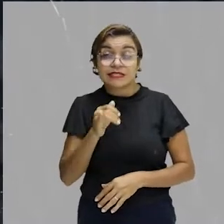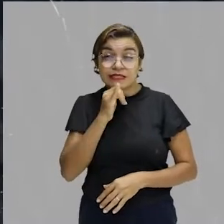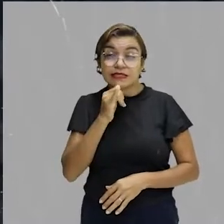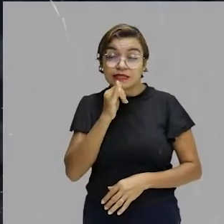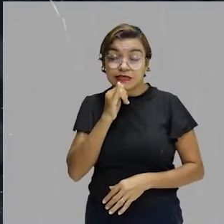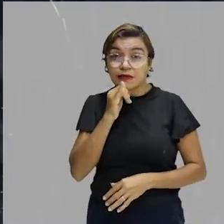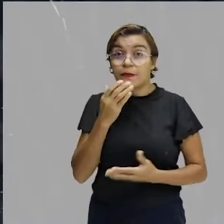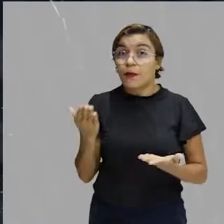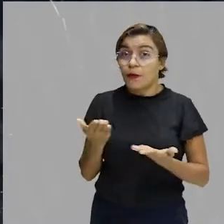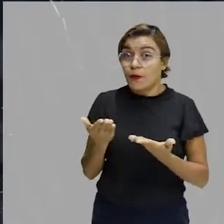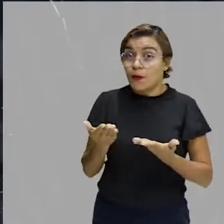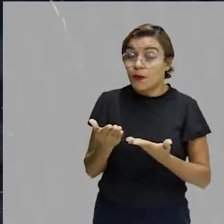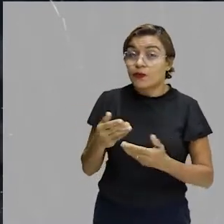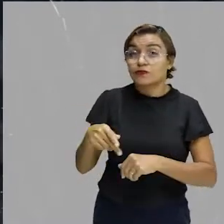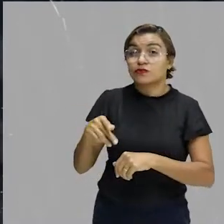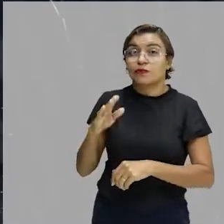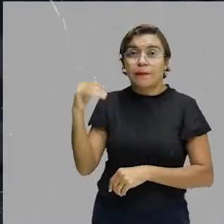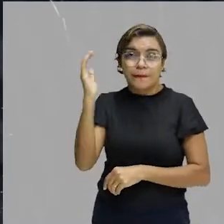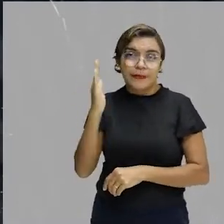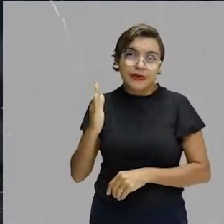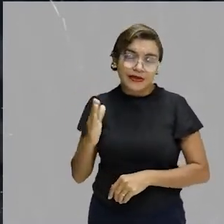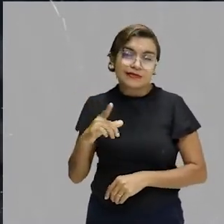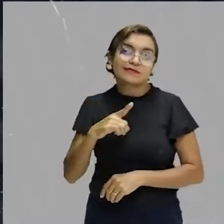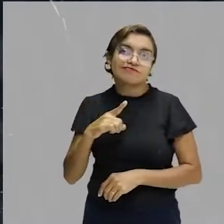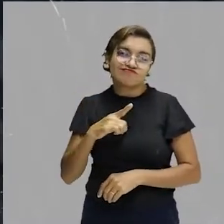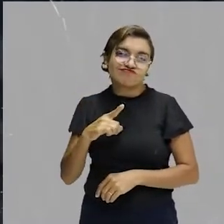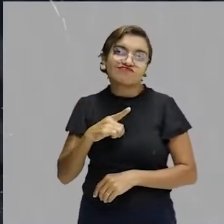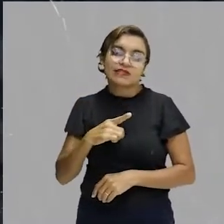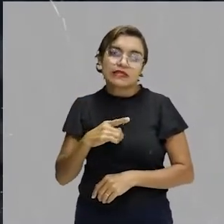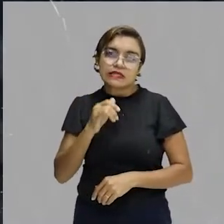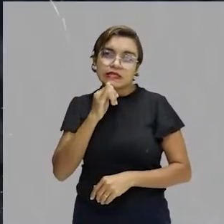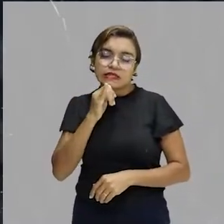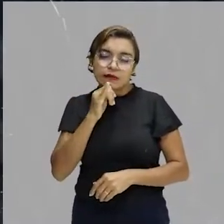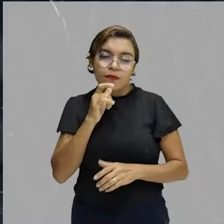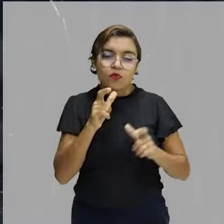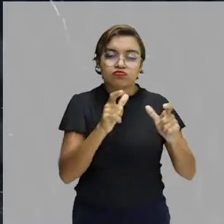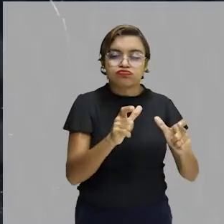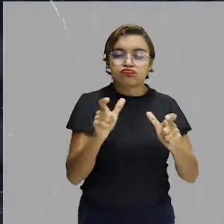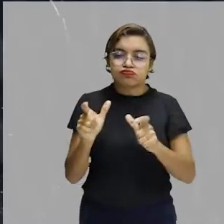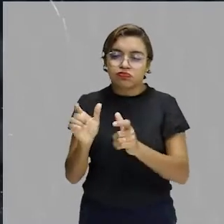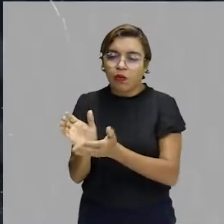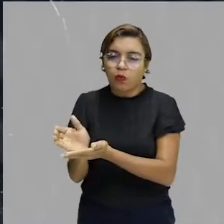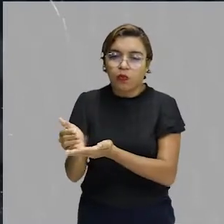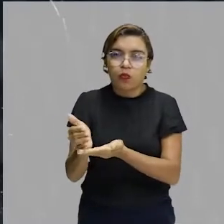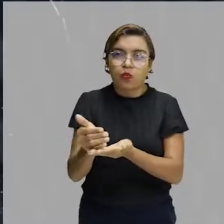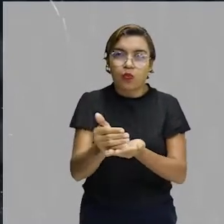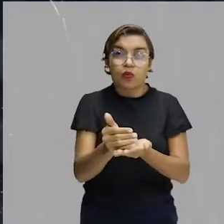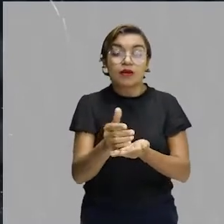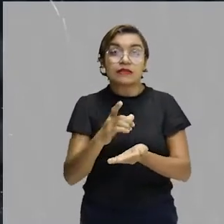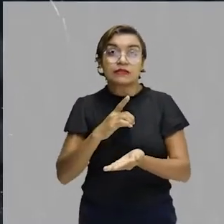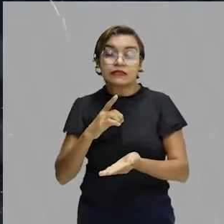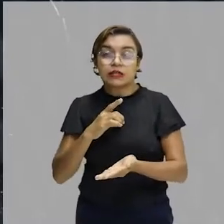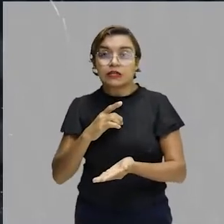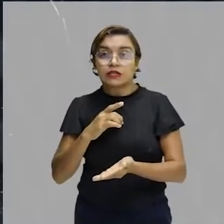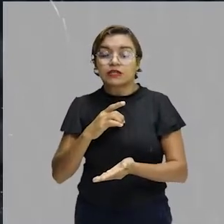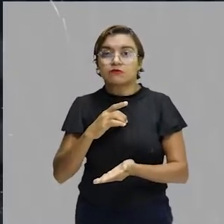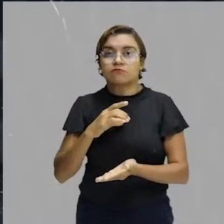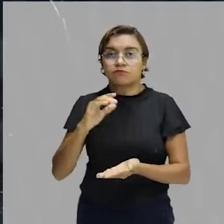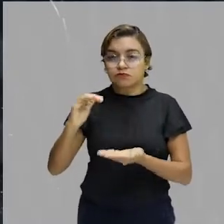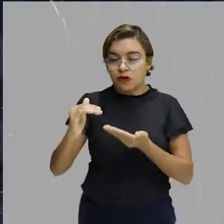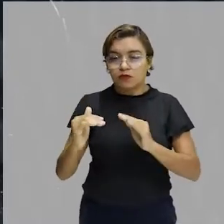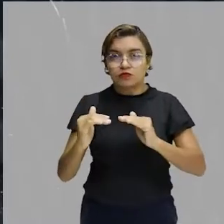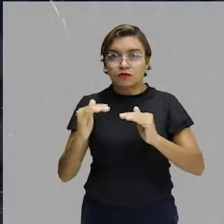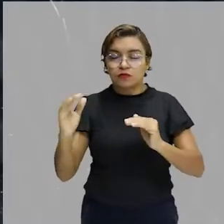está vivenciando hoje, galera. Nós temos aí, infelizmente, os reservatórios, principalmente da região sudeste, em um nível